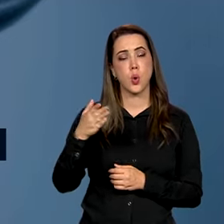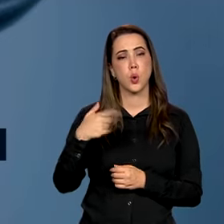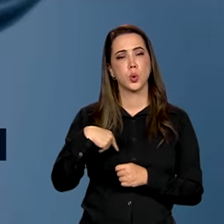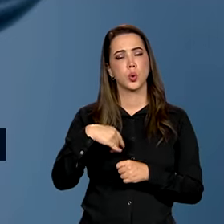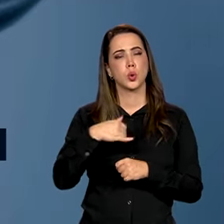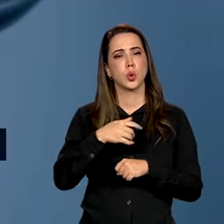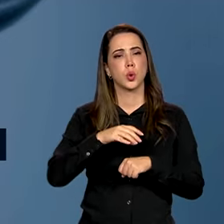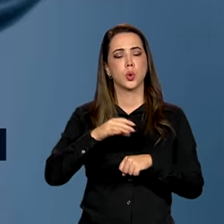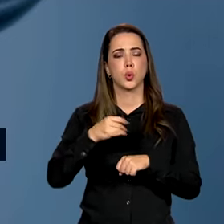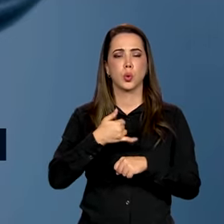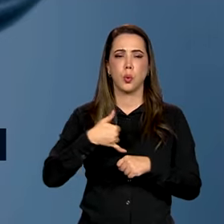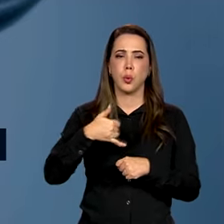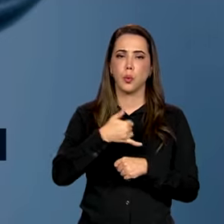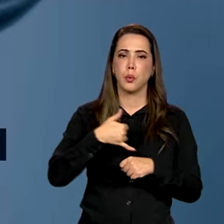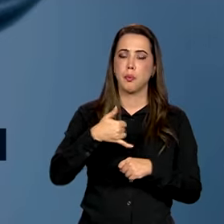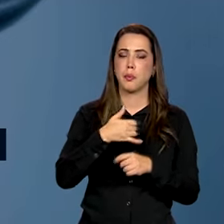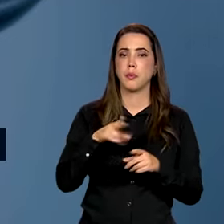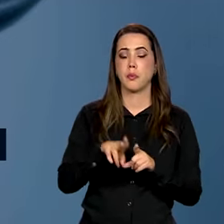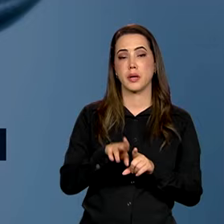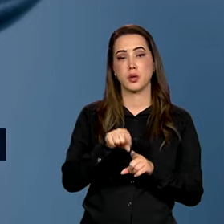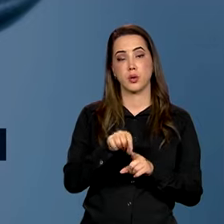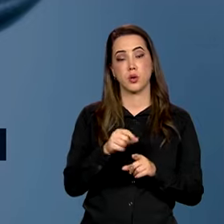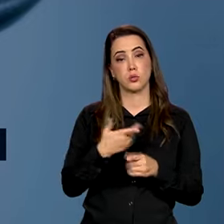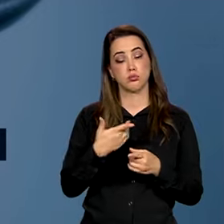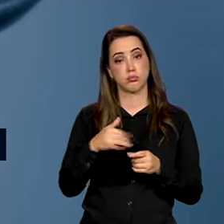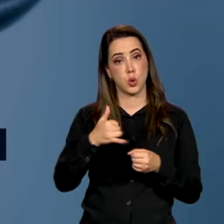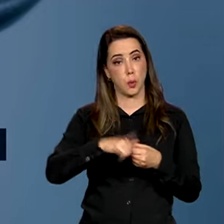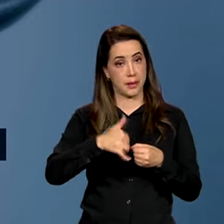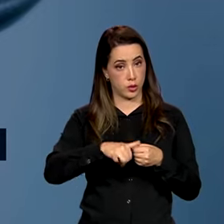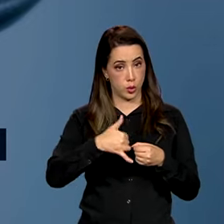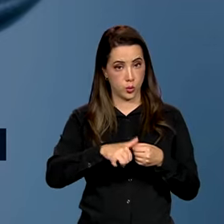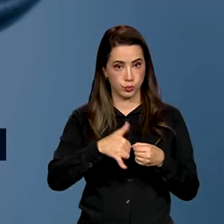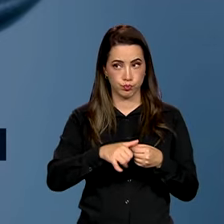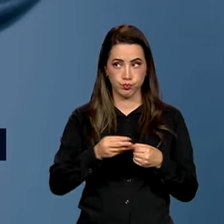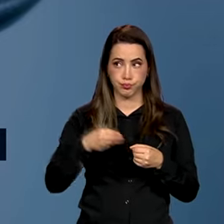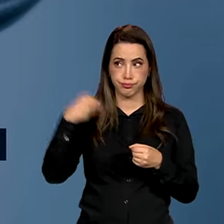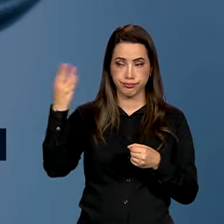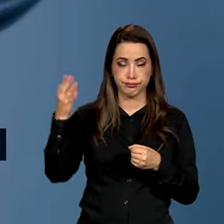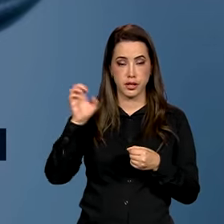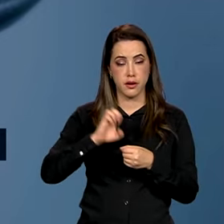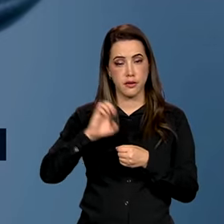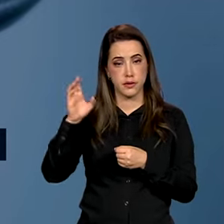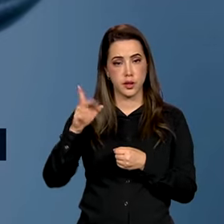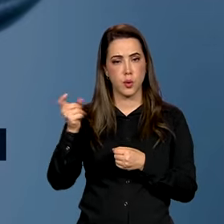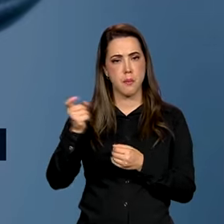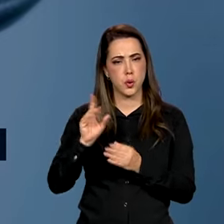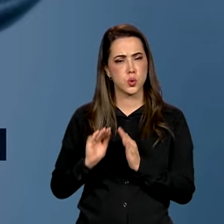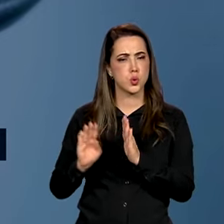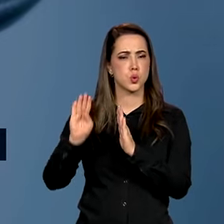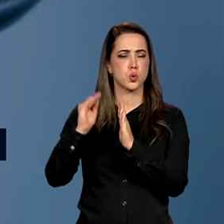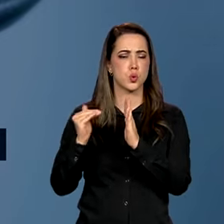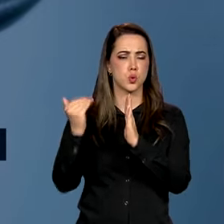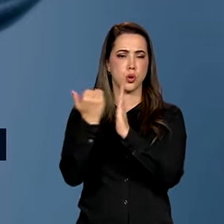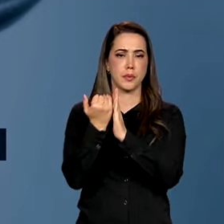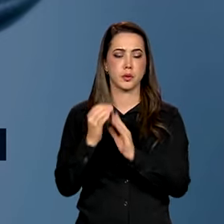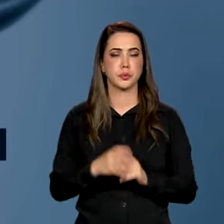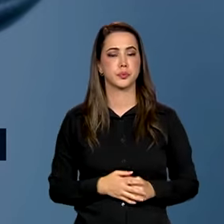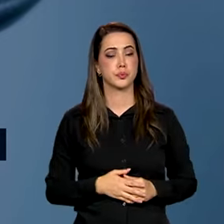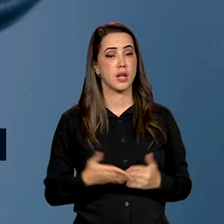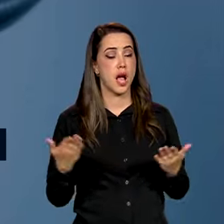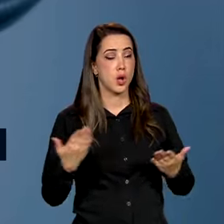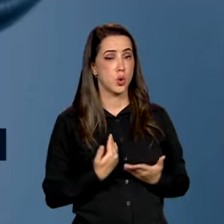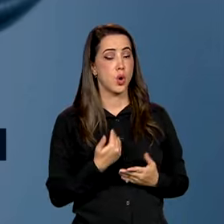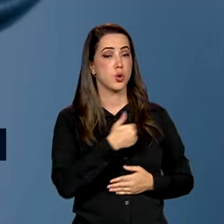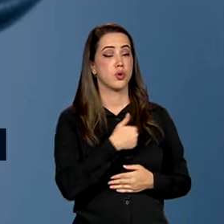e para Alcançar a meta de reduzir o déficit fiscal do país o governo lançou o programa litígio zero que oferece